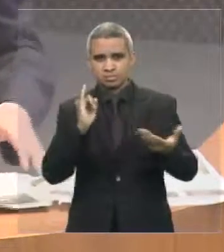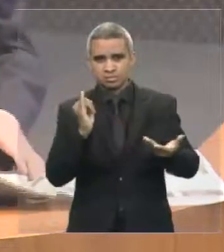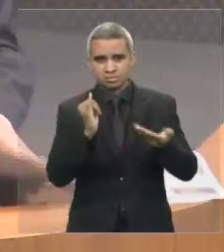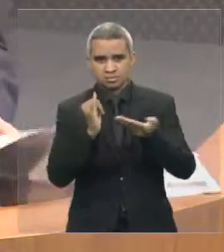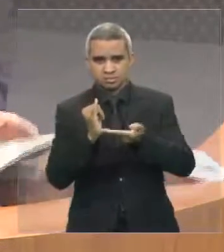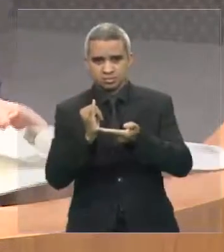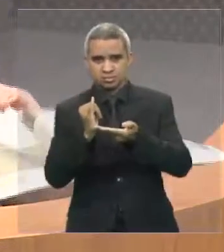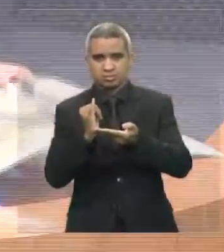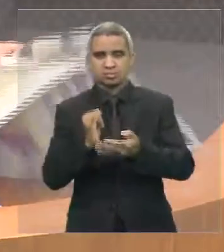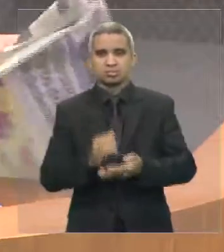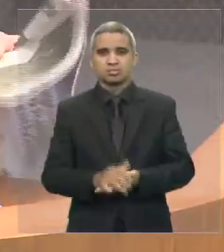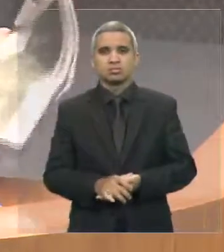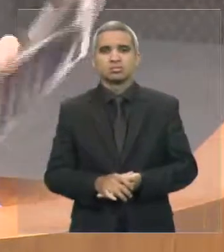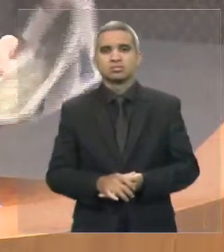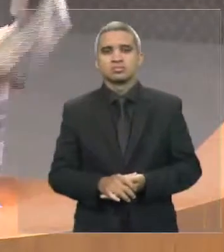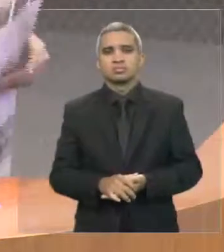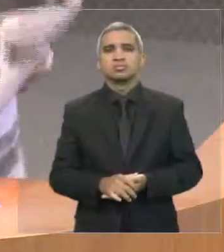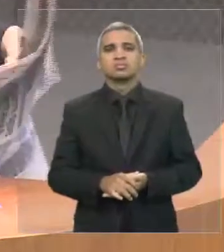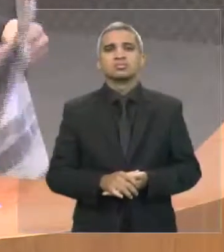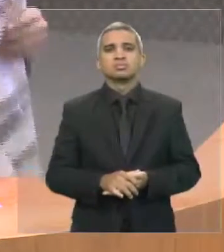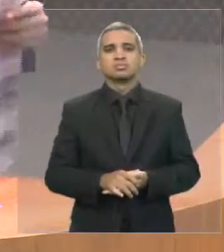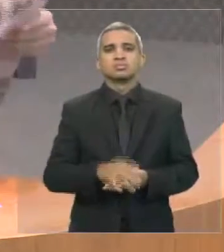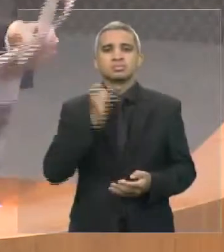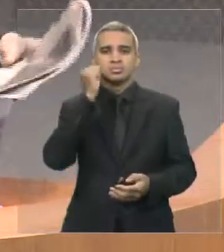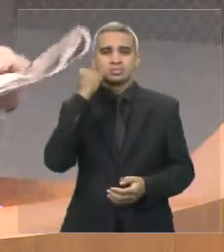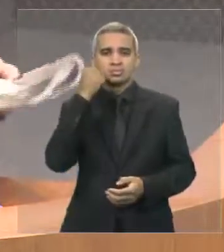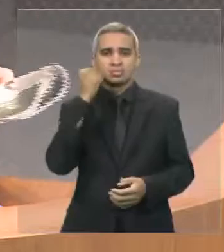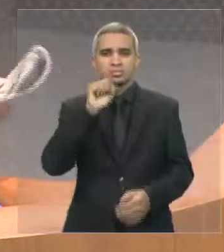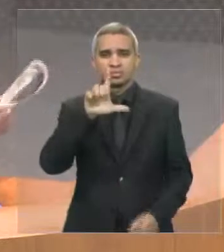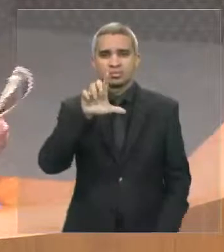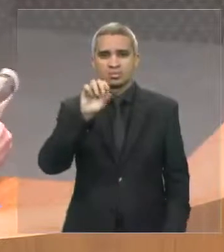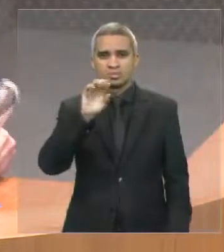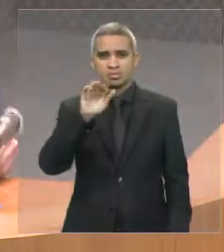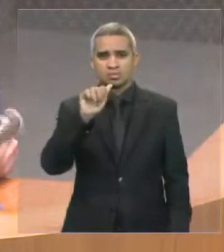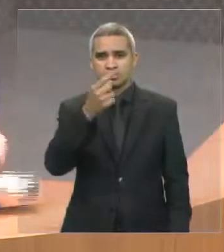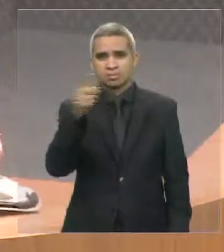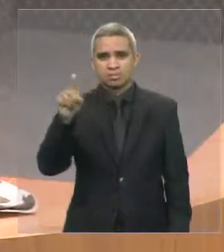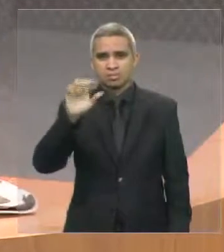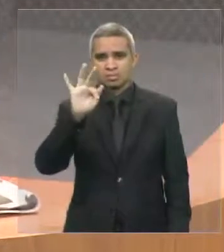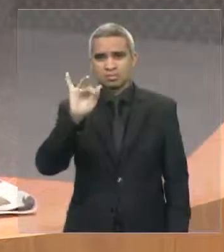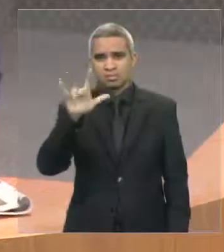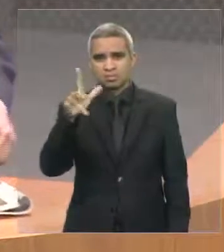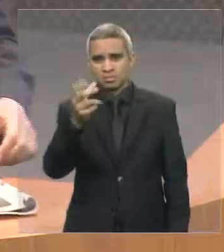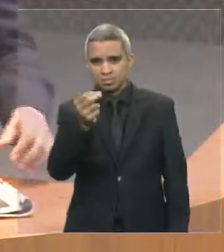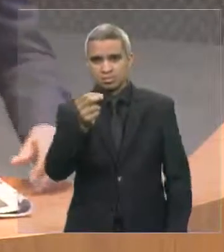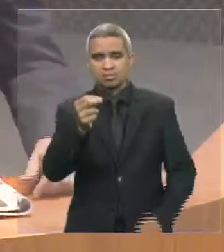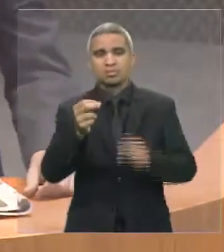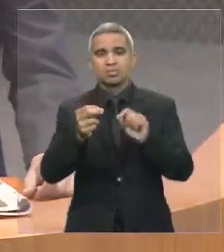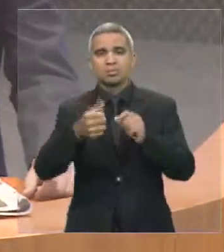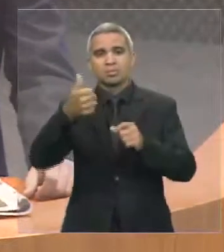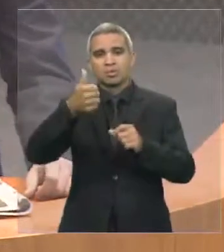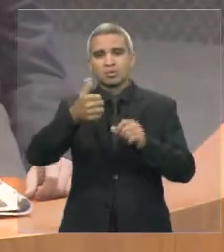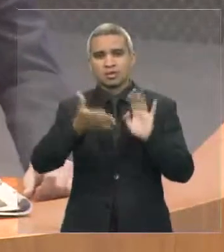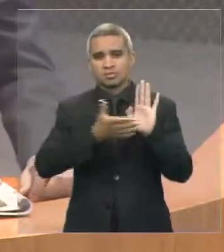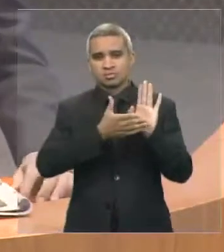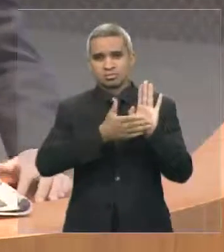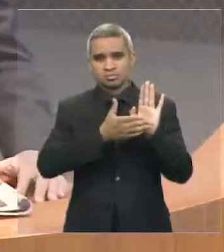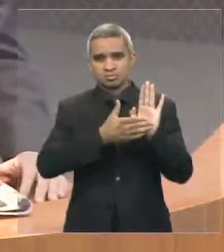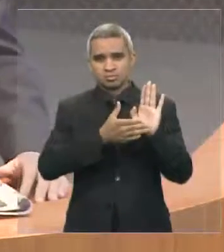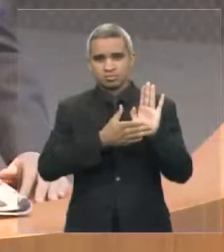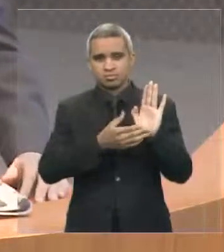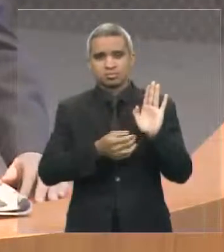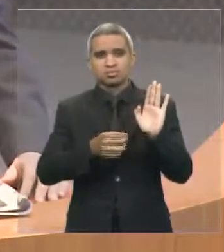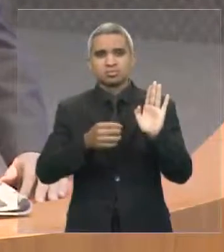assumiu o Senado no lugar do pai. E a primeira proposta que ele apresenta ao voltar